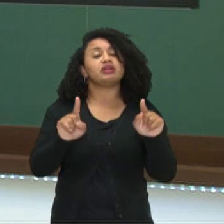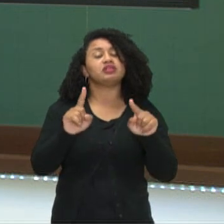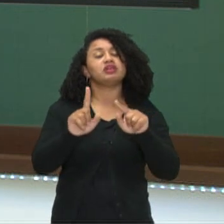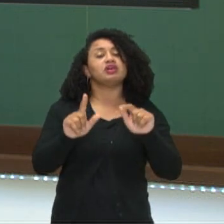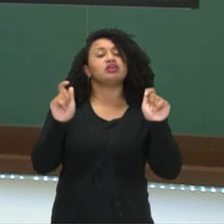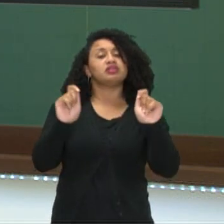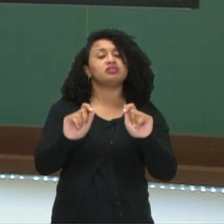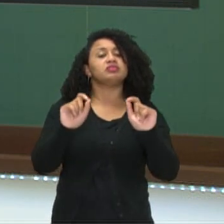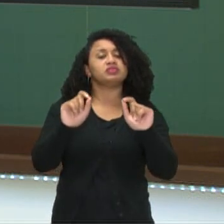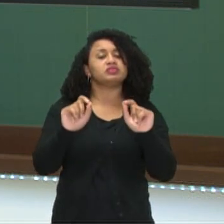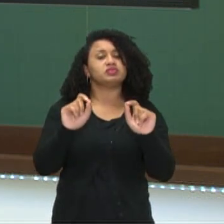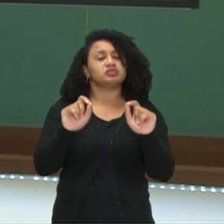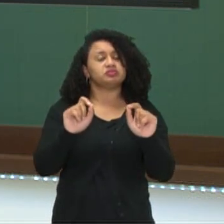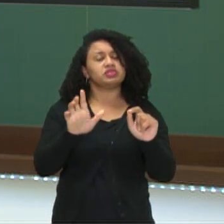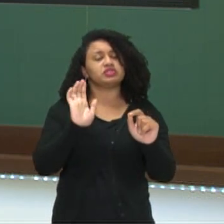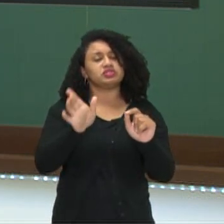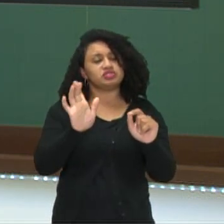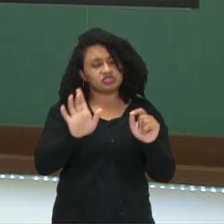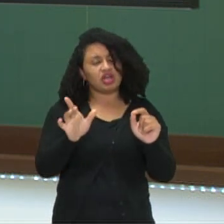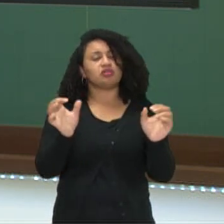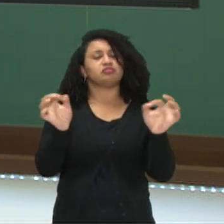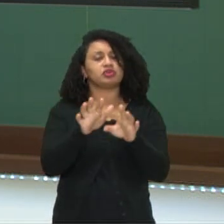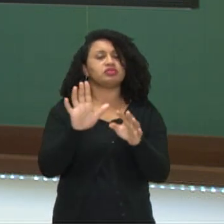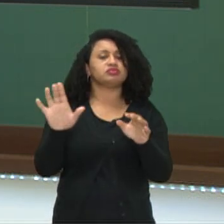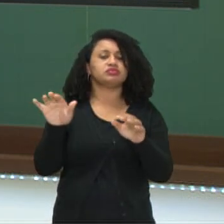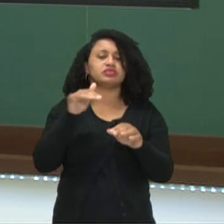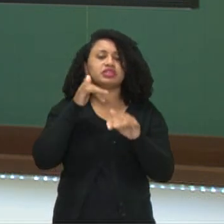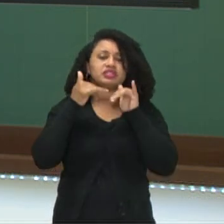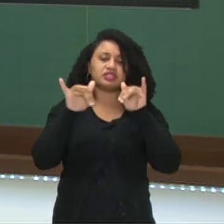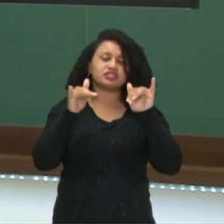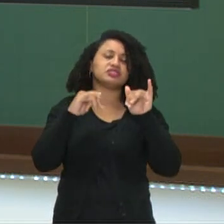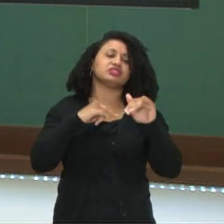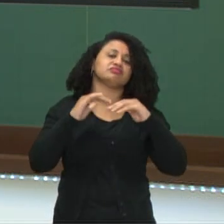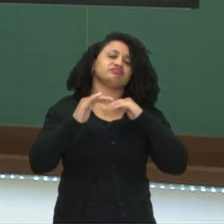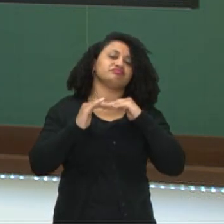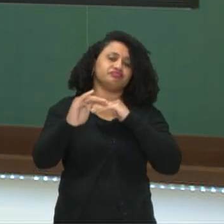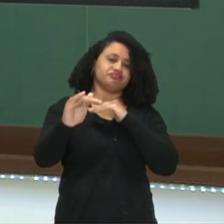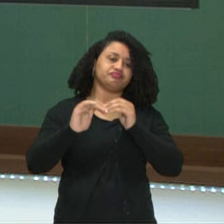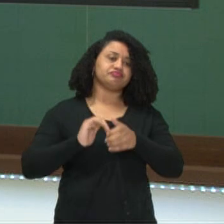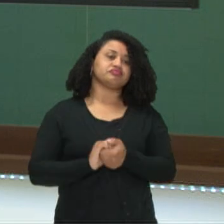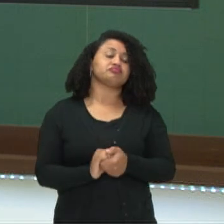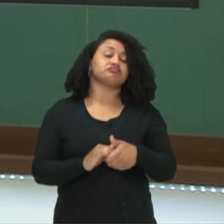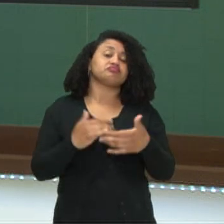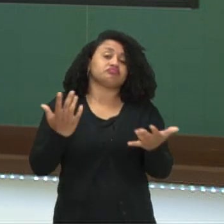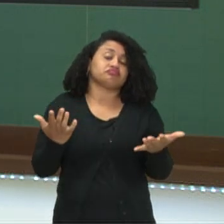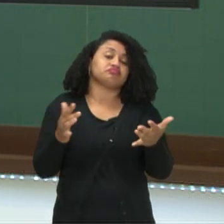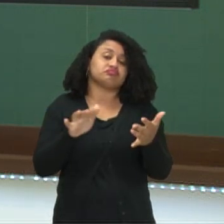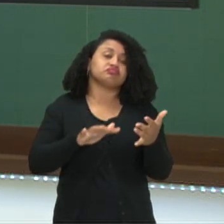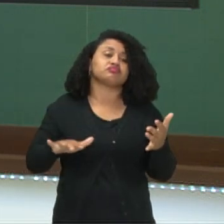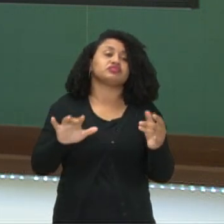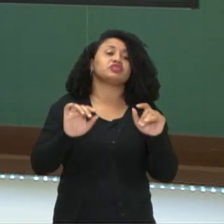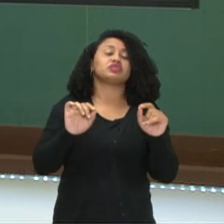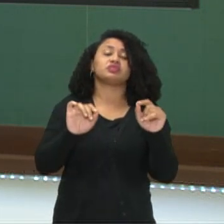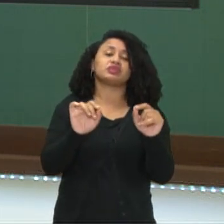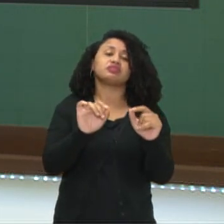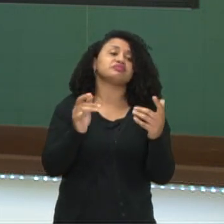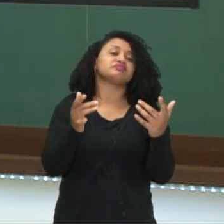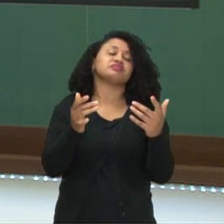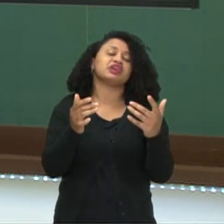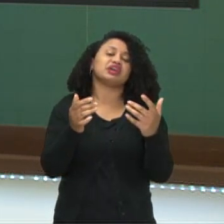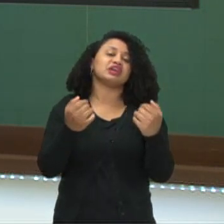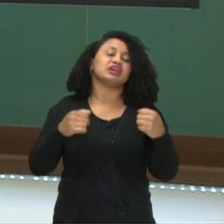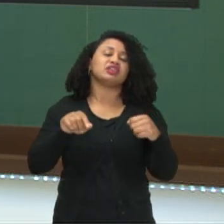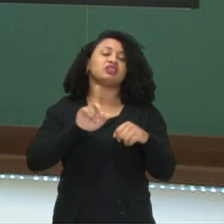capacitor, né, já carregado, com a tensão constante. E no caso aqui, nós não vamos trabalhar